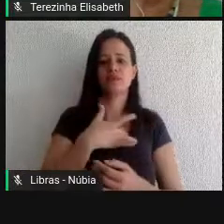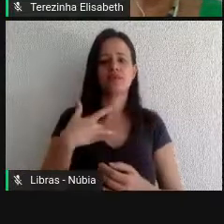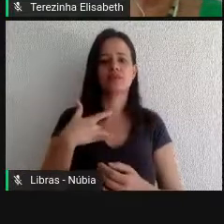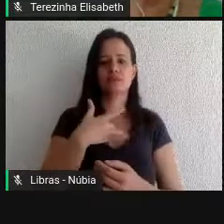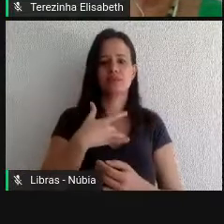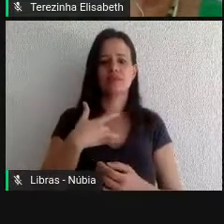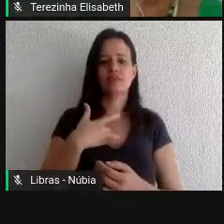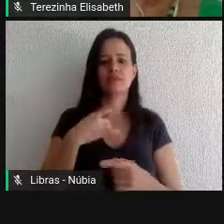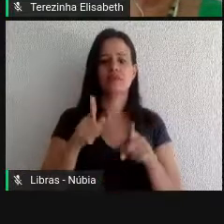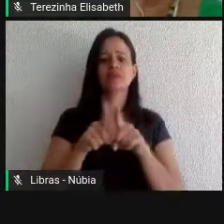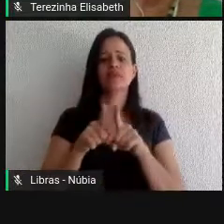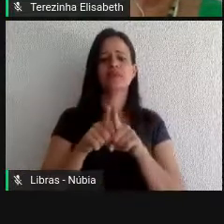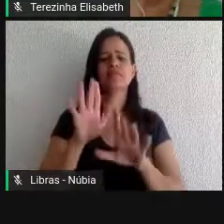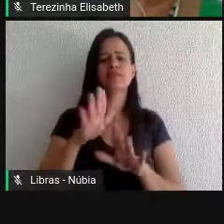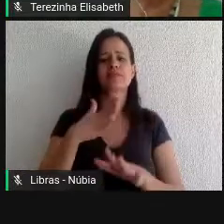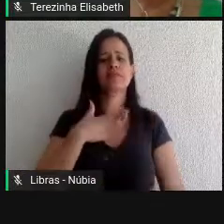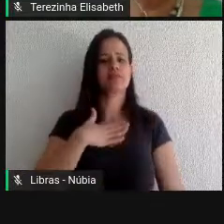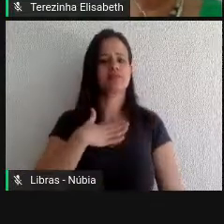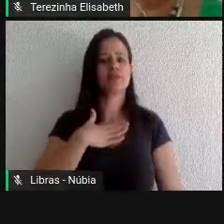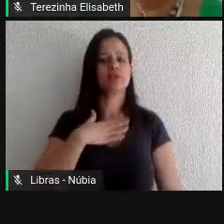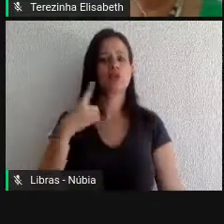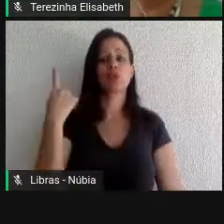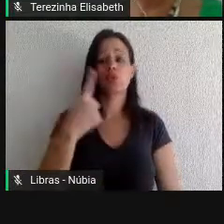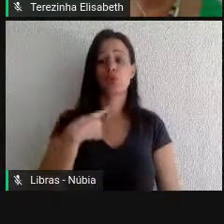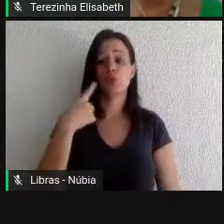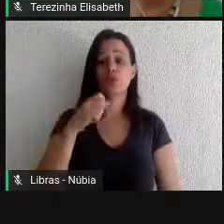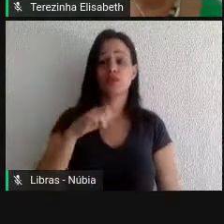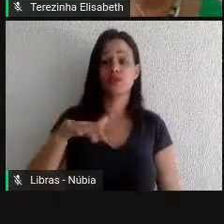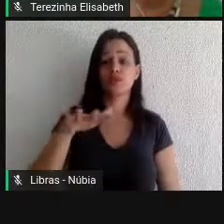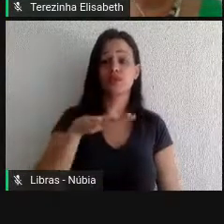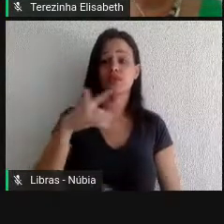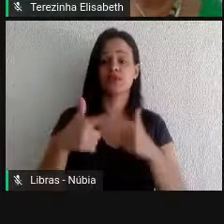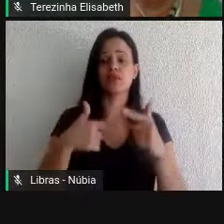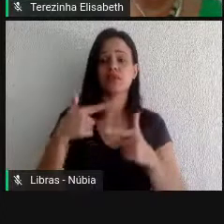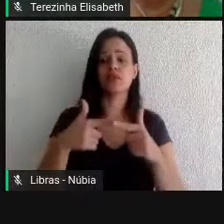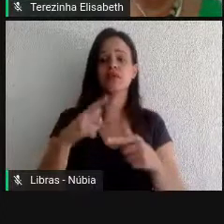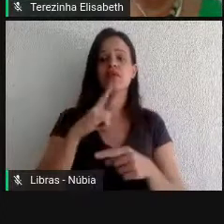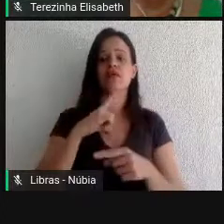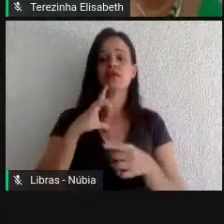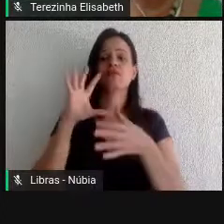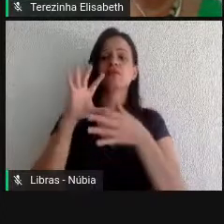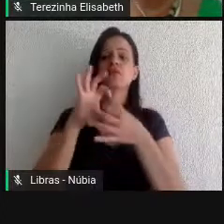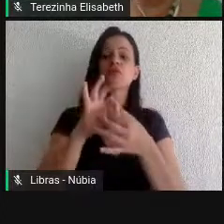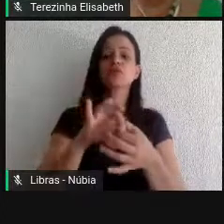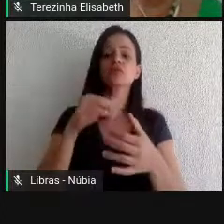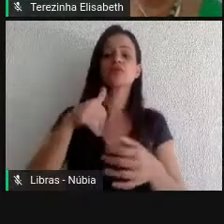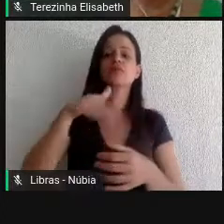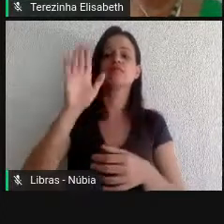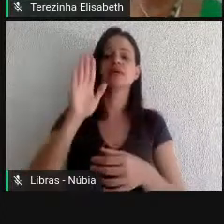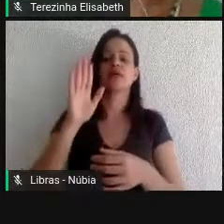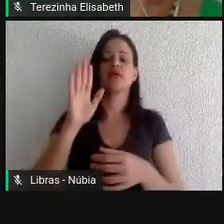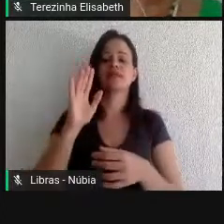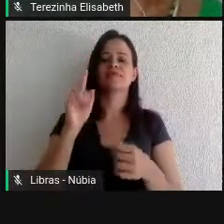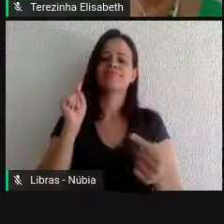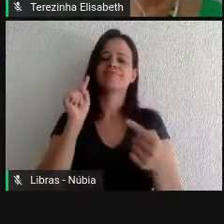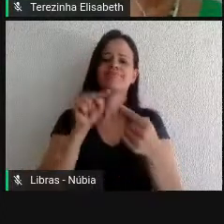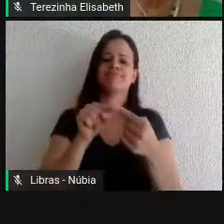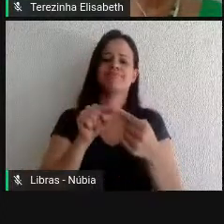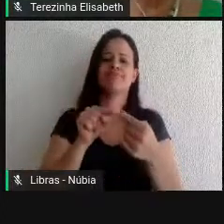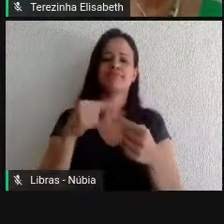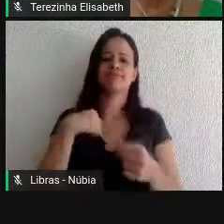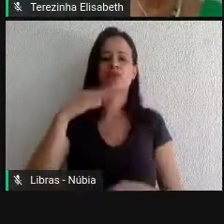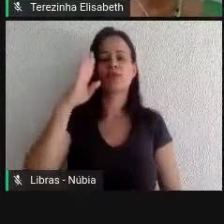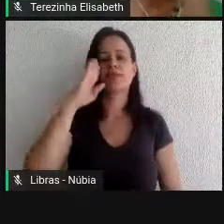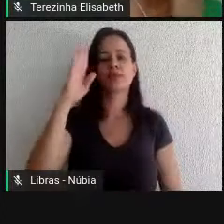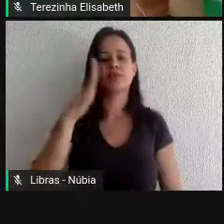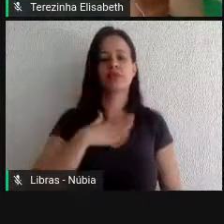jurídico. E, para mim, para o nosso ambiente de trabalho, eu acho que traz uma contextualização mais adequada, né? Eu, que, principalmente no